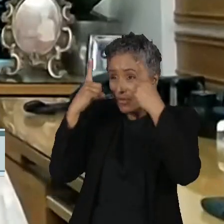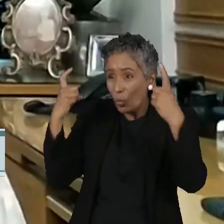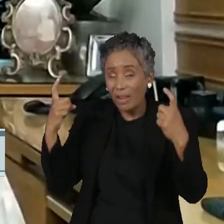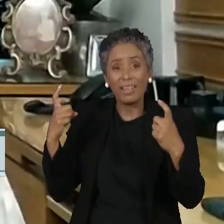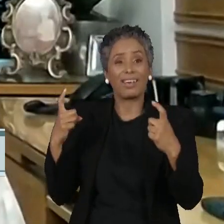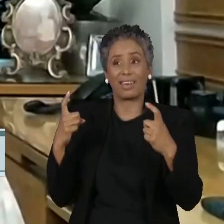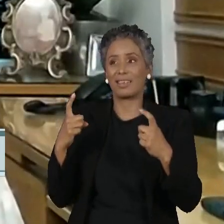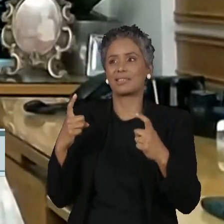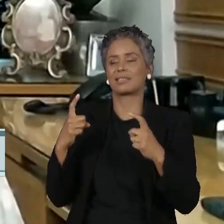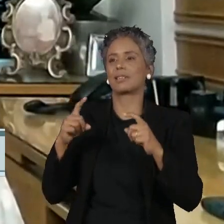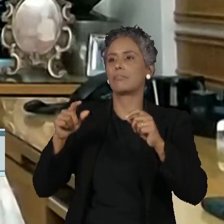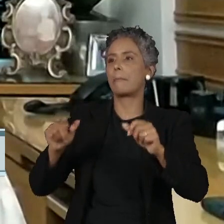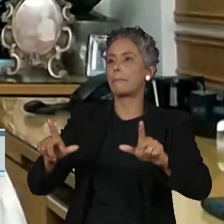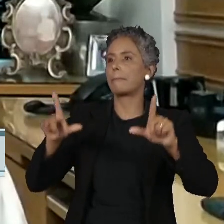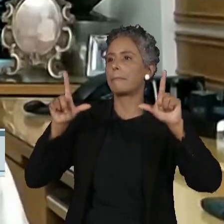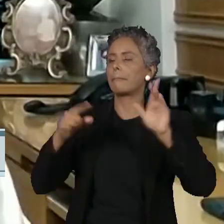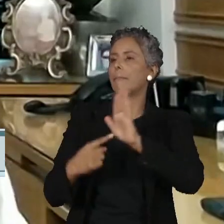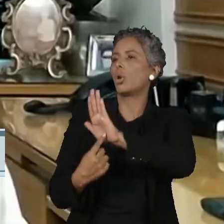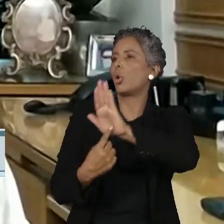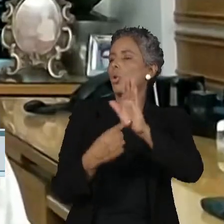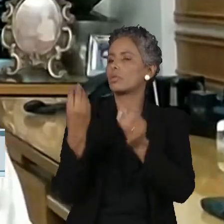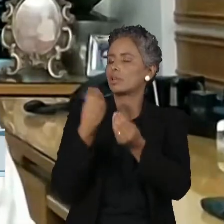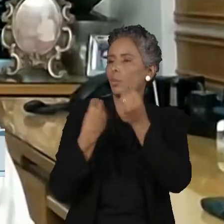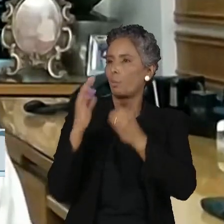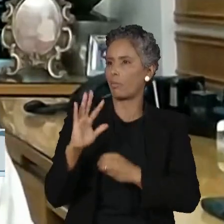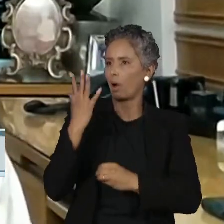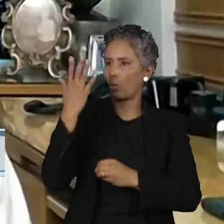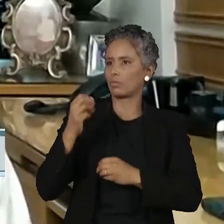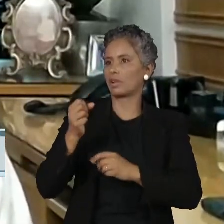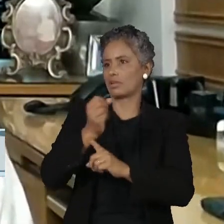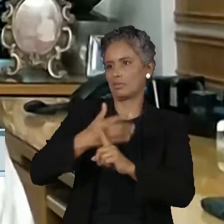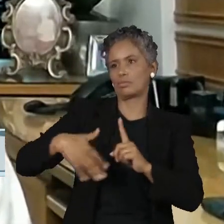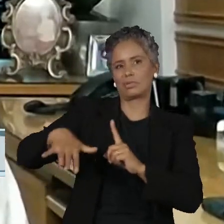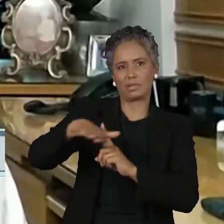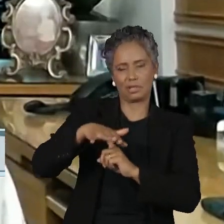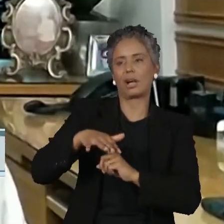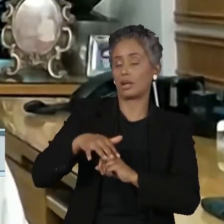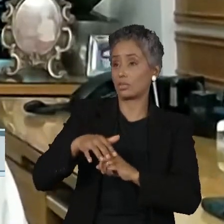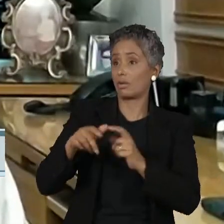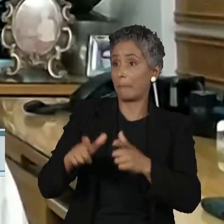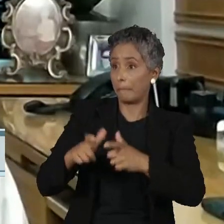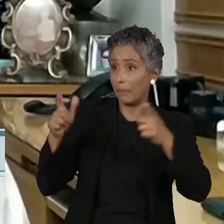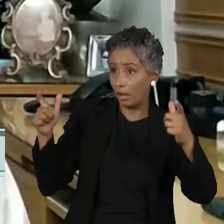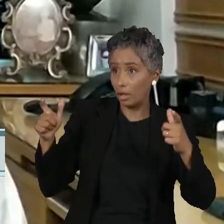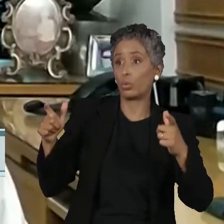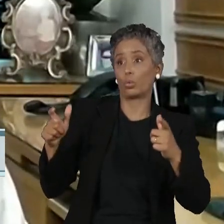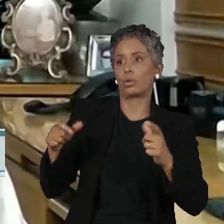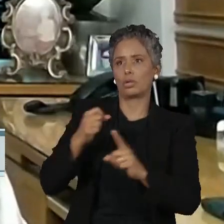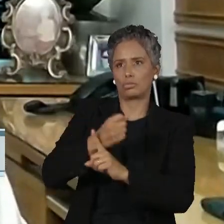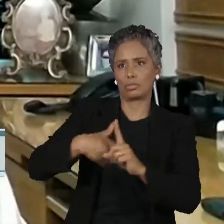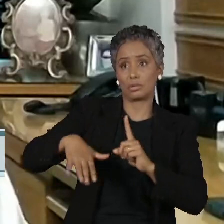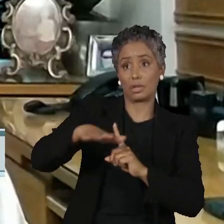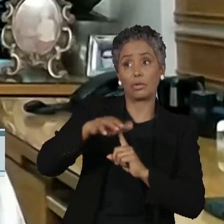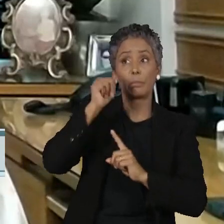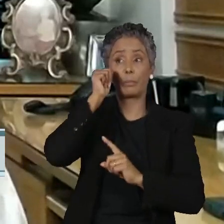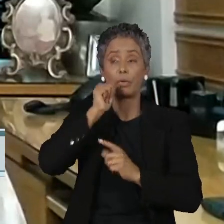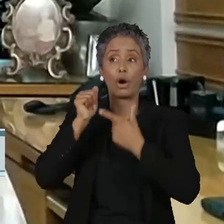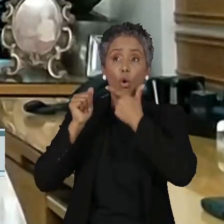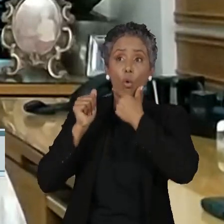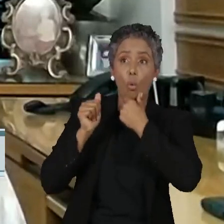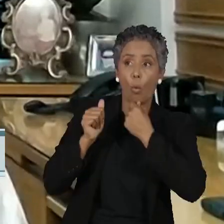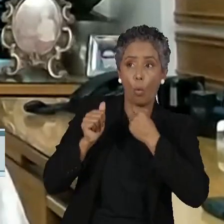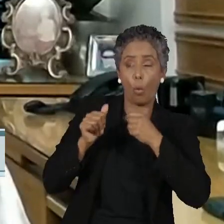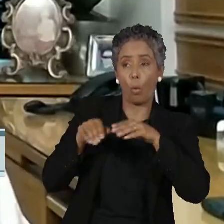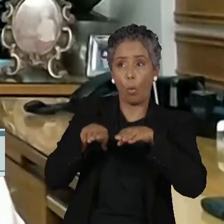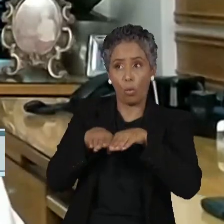sociedade, justamente de todo esse preconceito. É por conta da maioria da sociedade, nós estamos falando aqui de homens e de mulheres, a sociedade